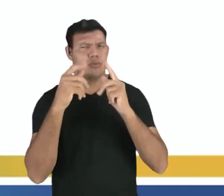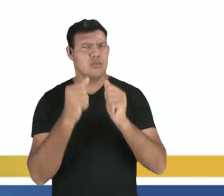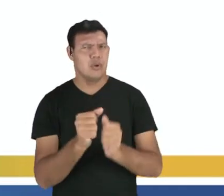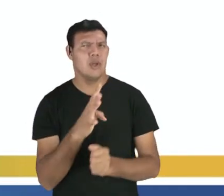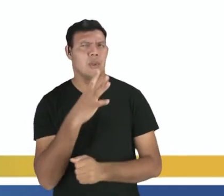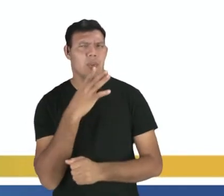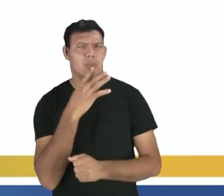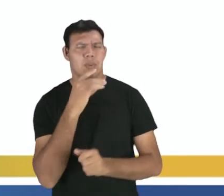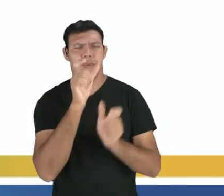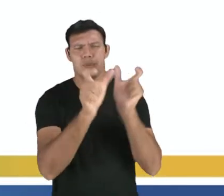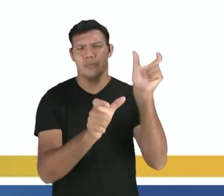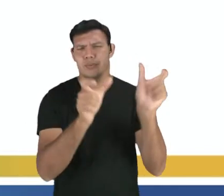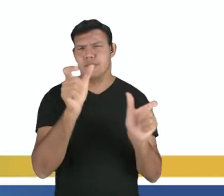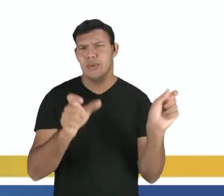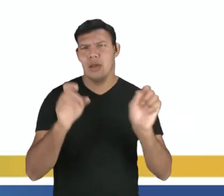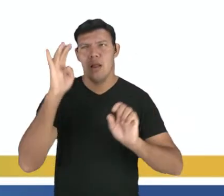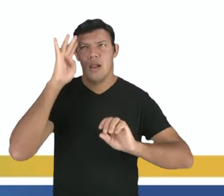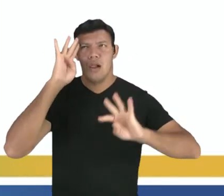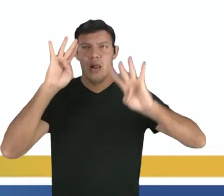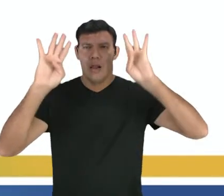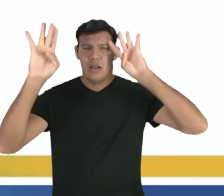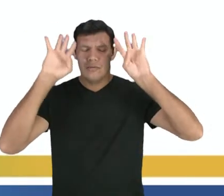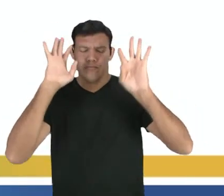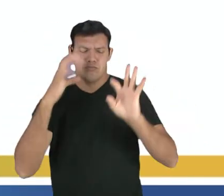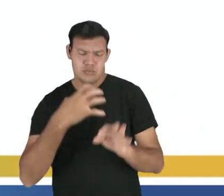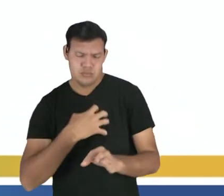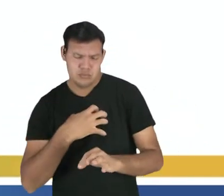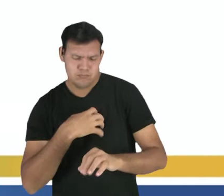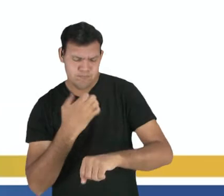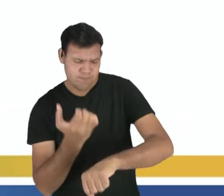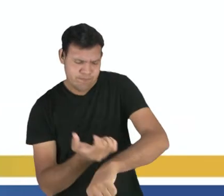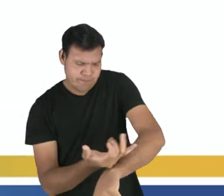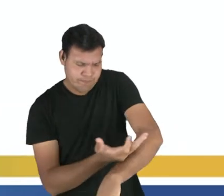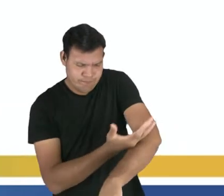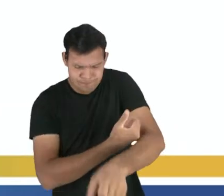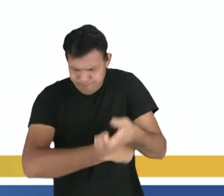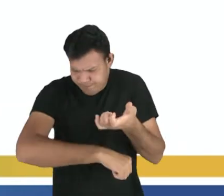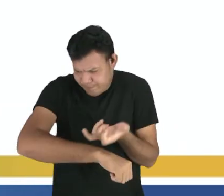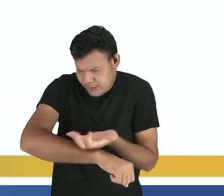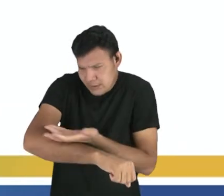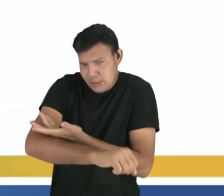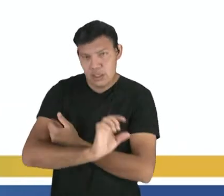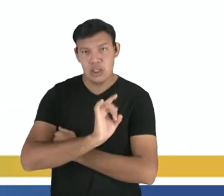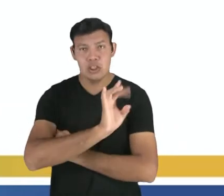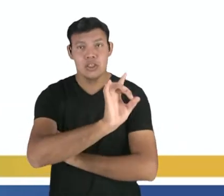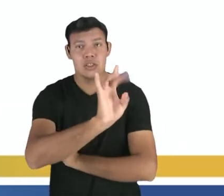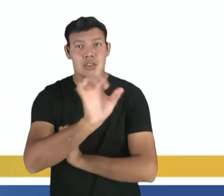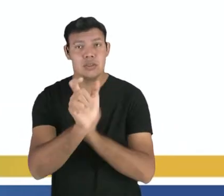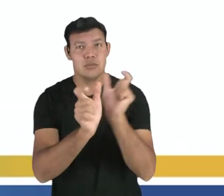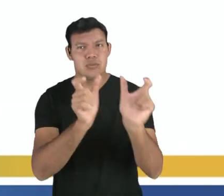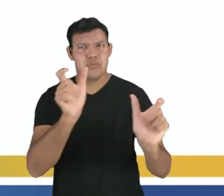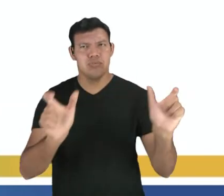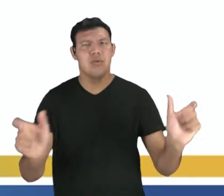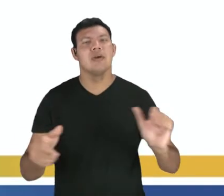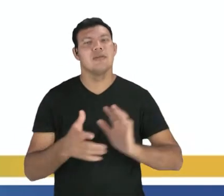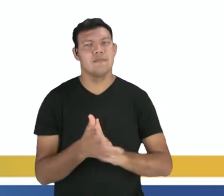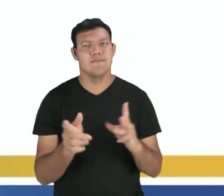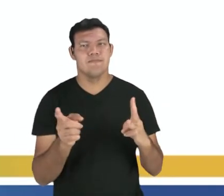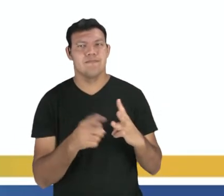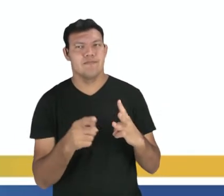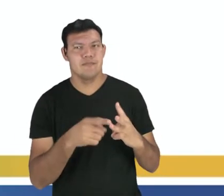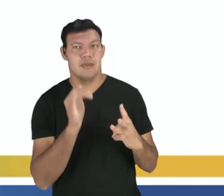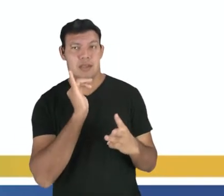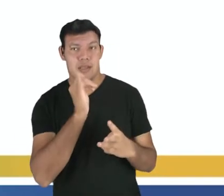ele conhece os pensamentos ele conhece os sentimentos as emoções dos personagens do nós temos aí o narrador